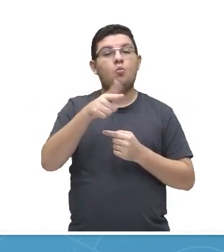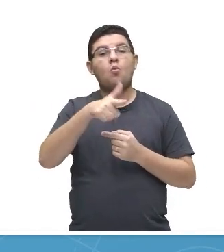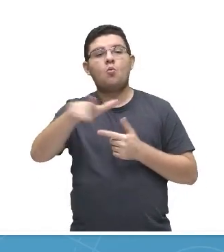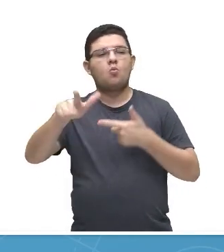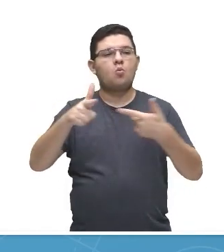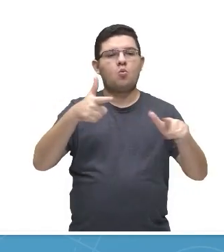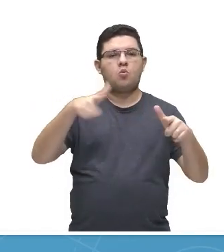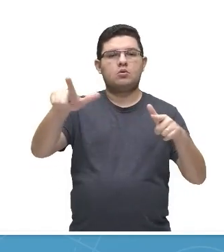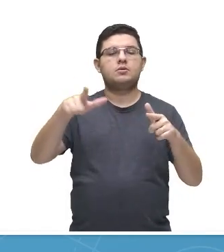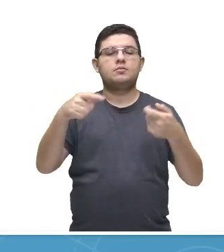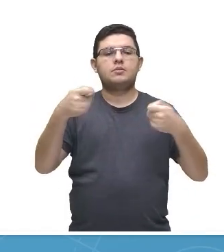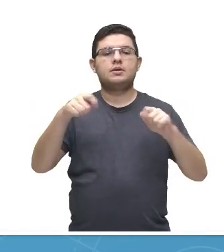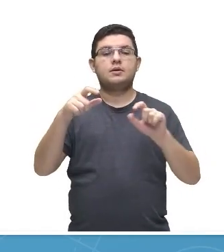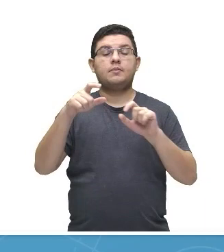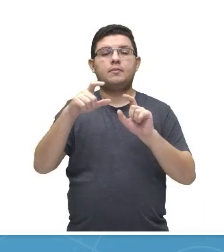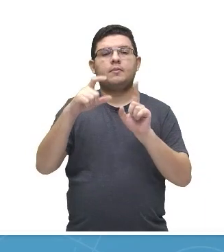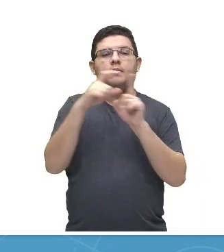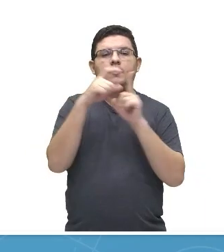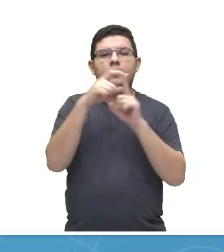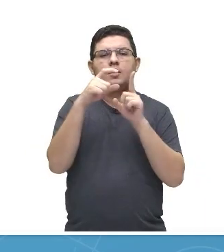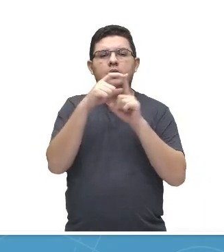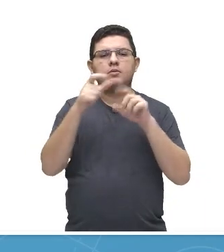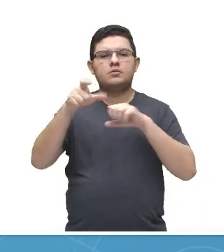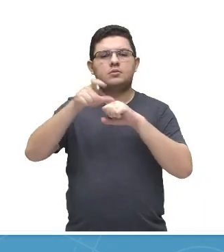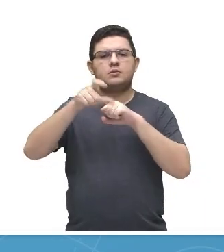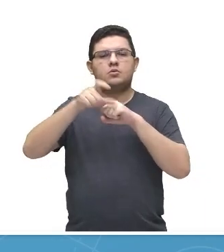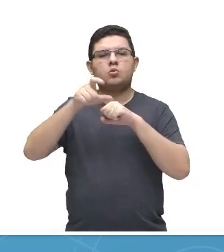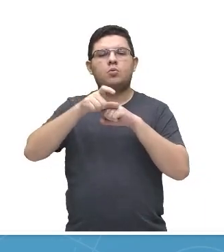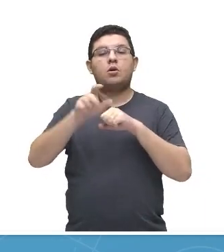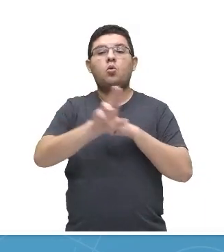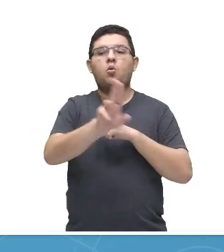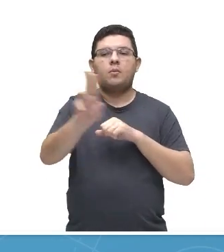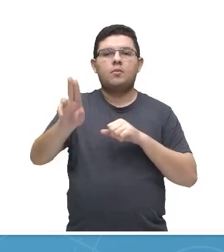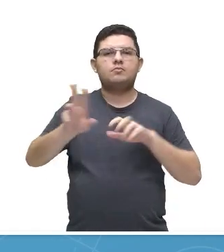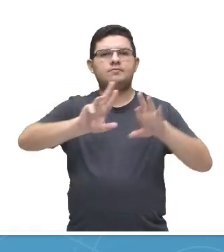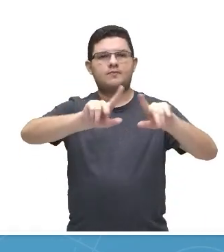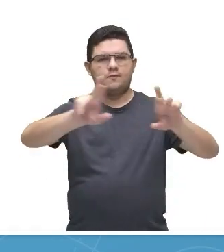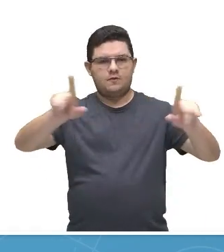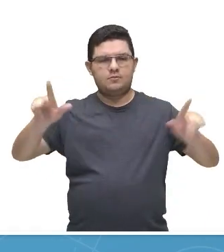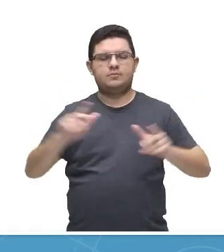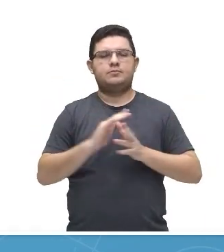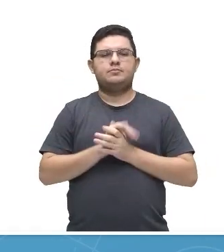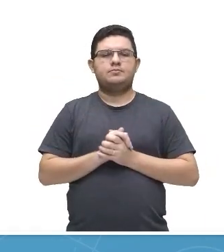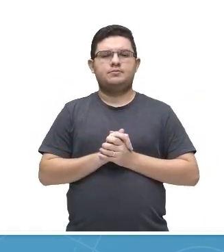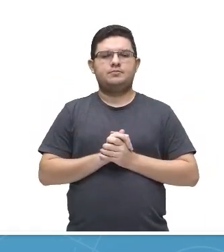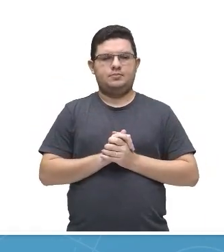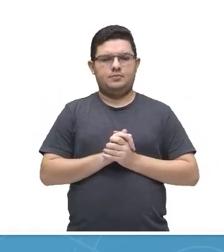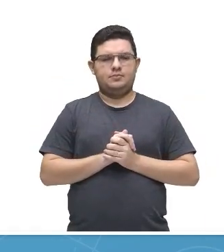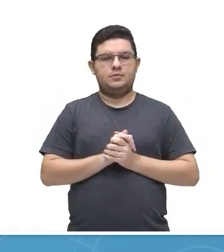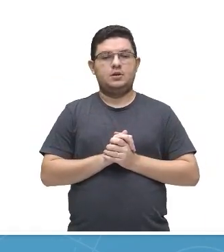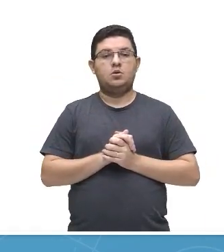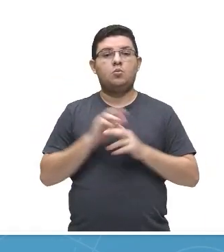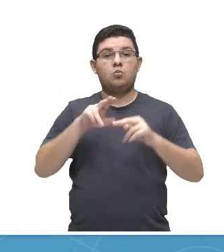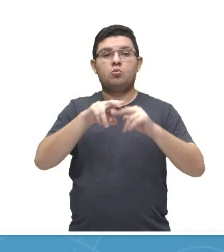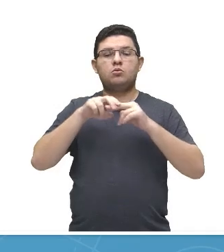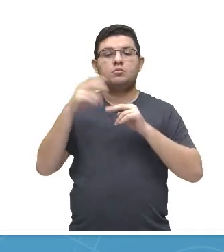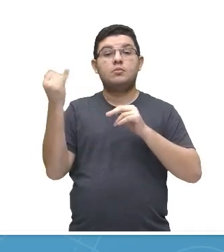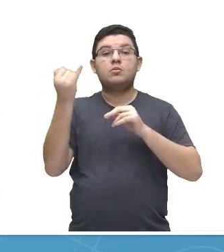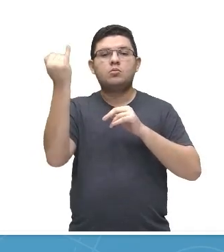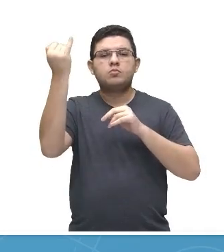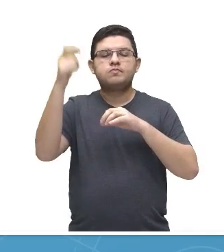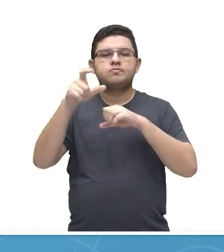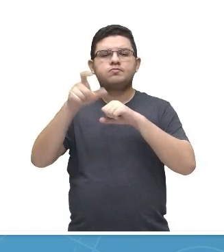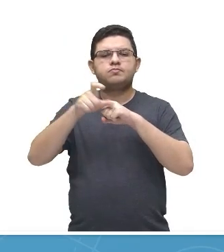palavra para identificar, para nomear os seres, correto? Então, essa é a importância do substantivo. Vamos,